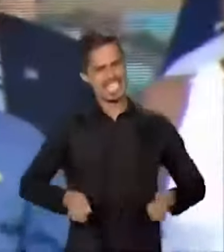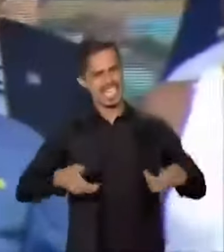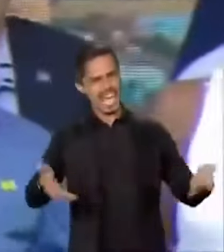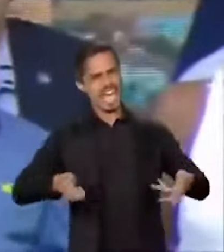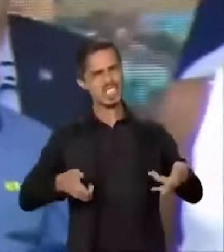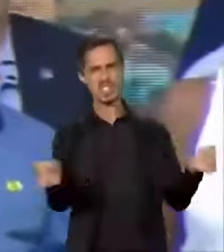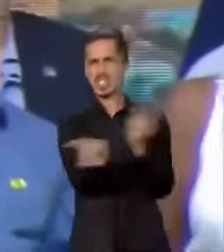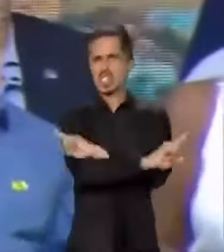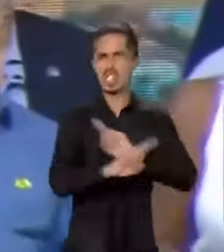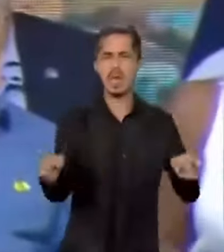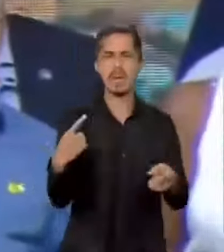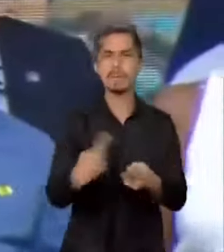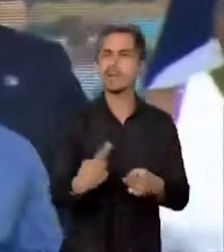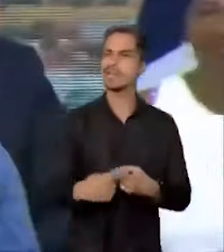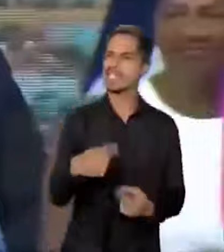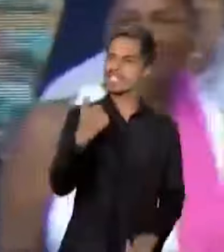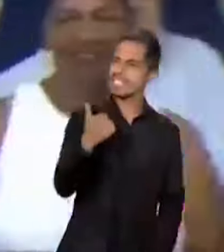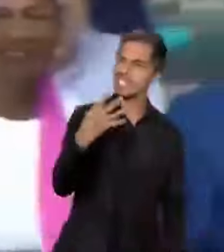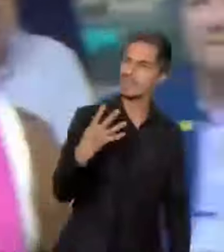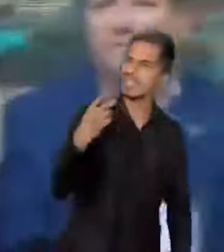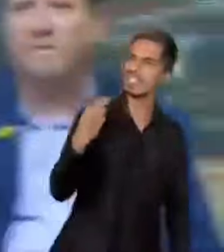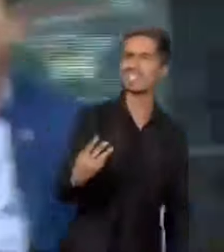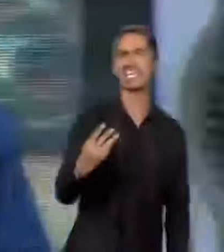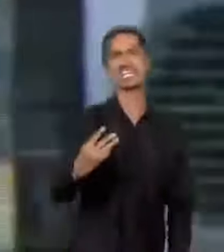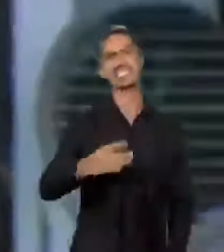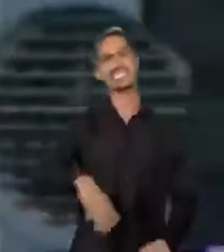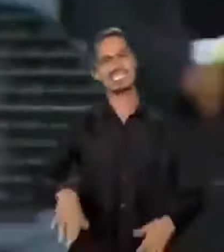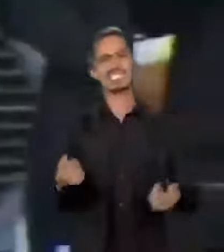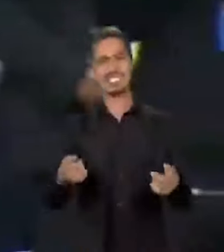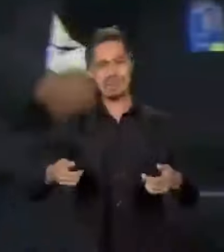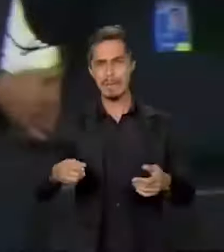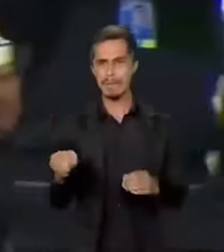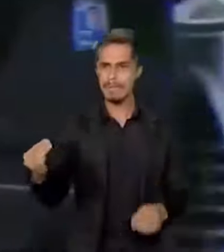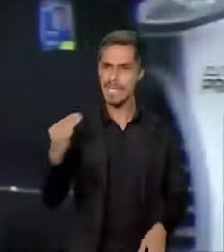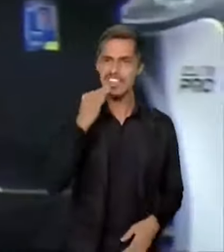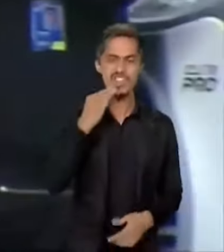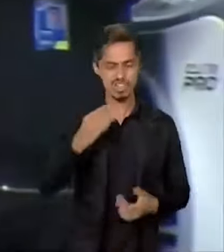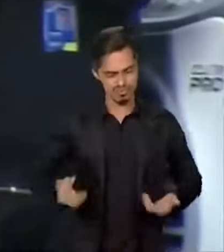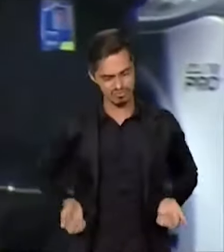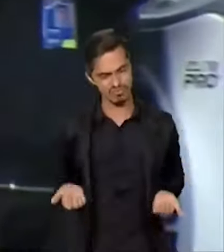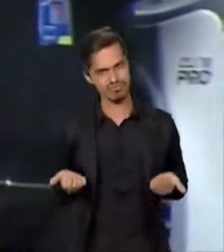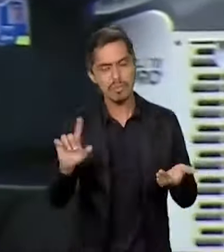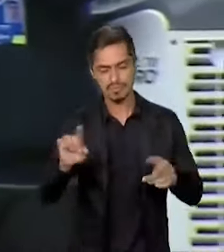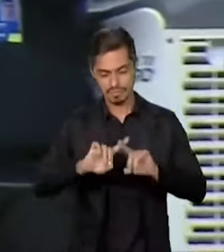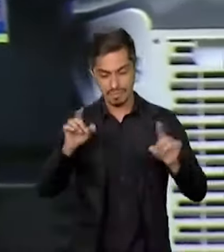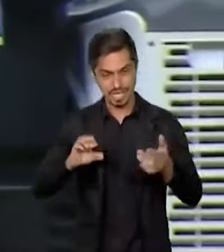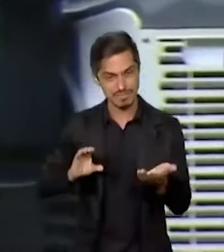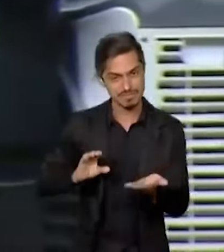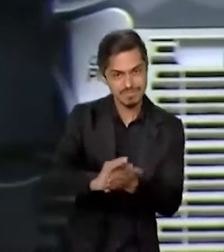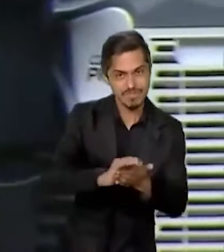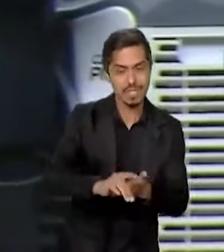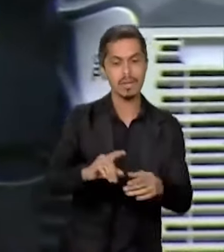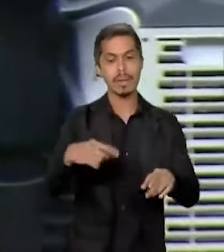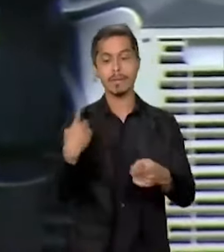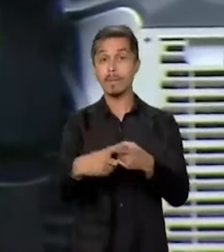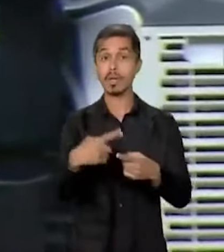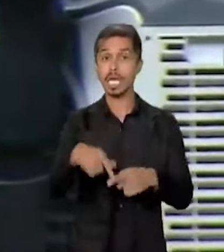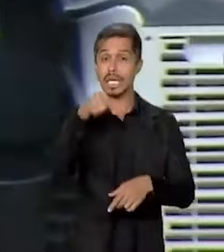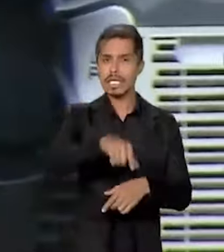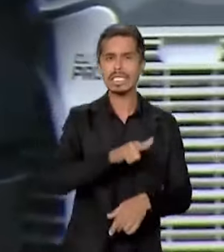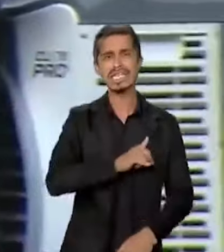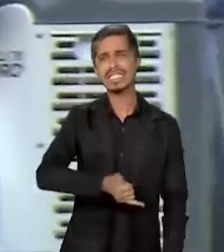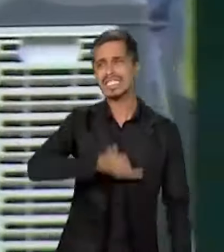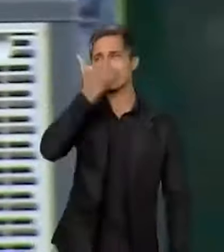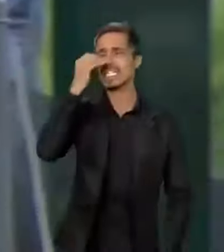que 143 milhões? Porque Araraquara é uma cidade que teve um desastre climático